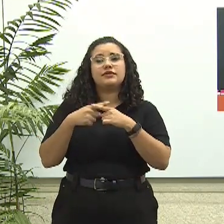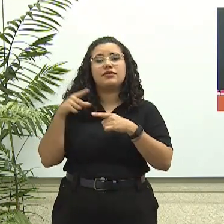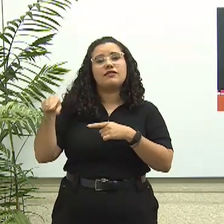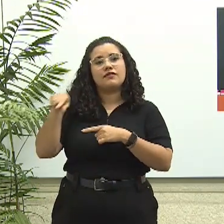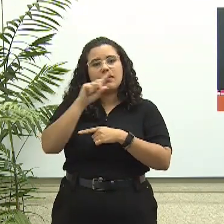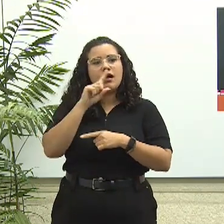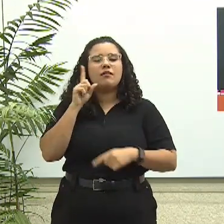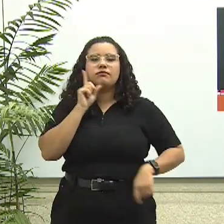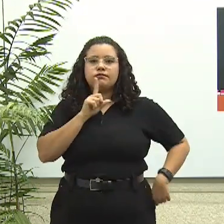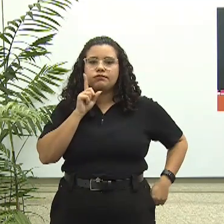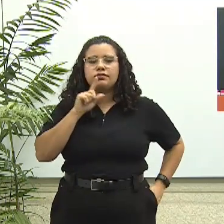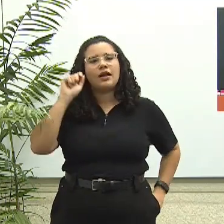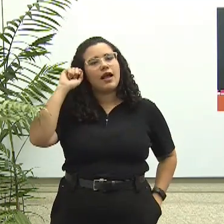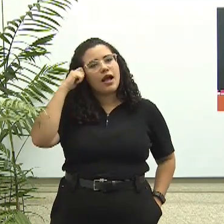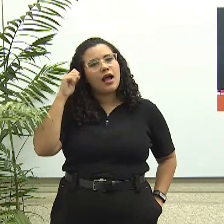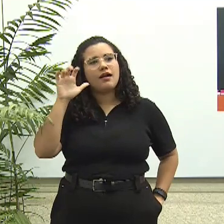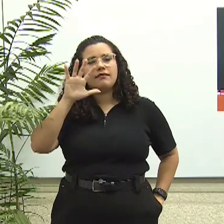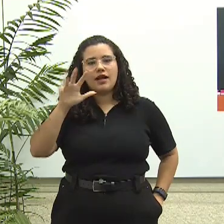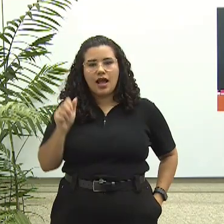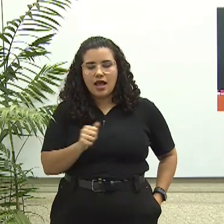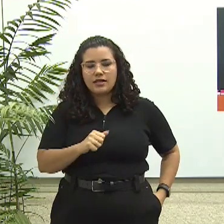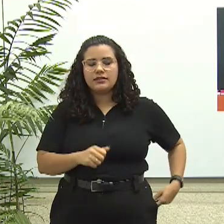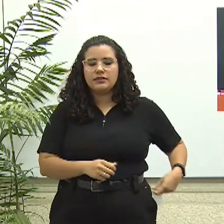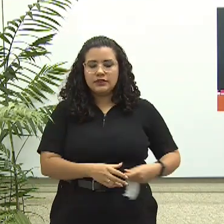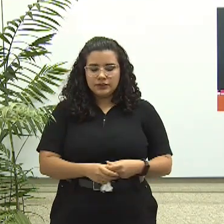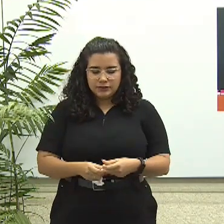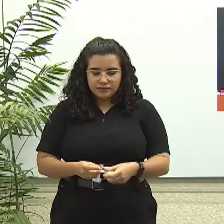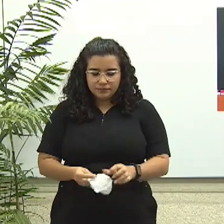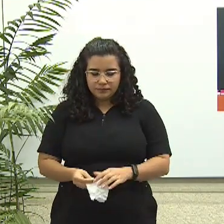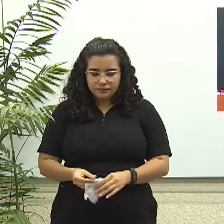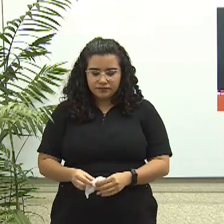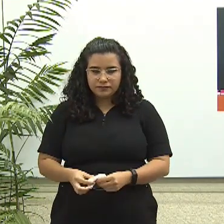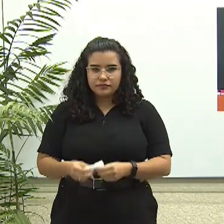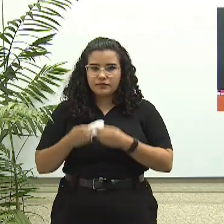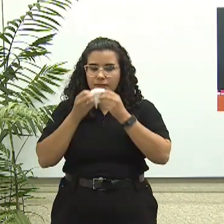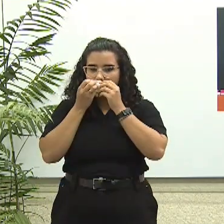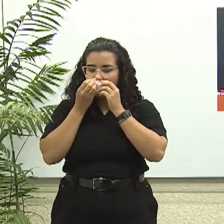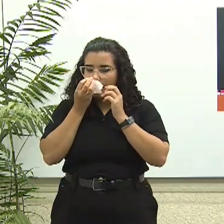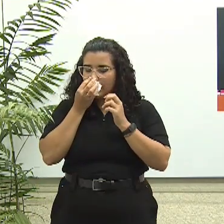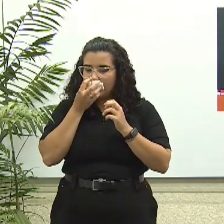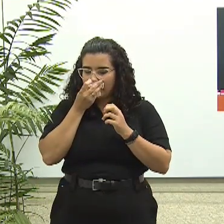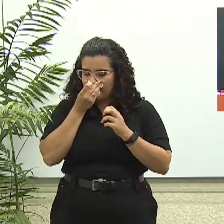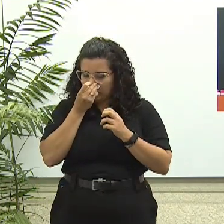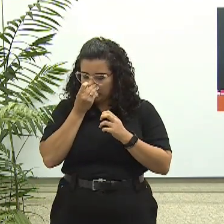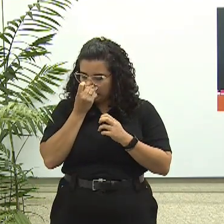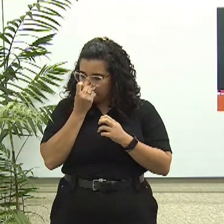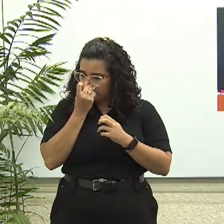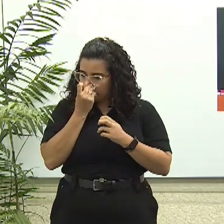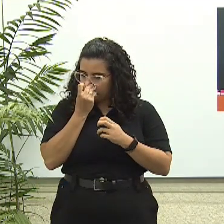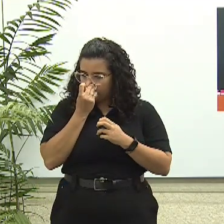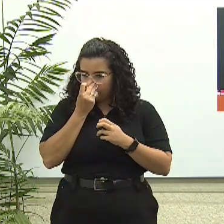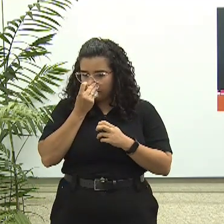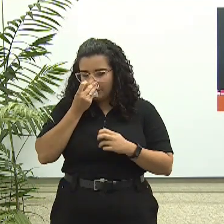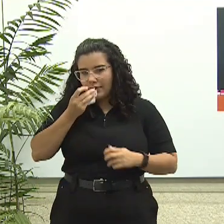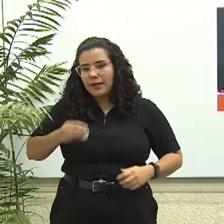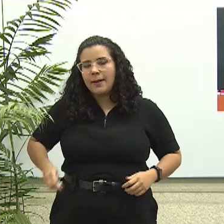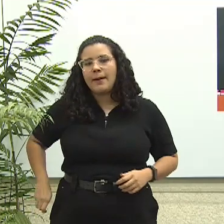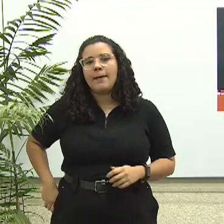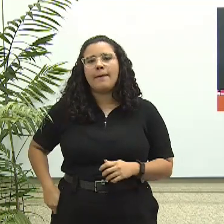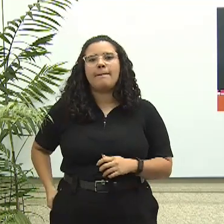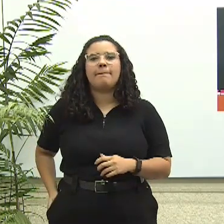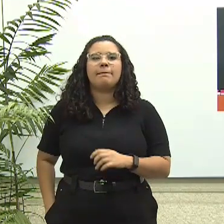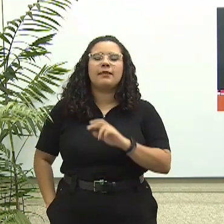pra América pra África pra Ásia porque eles iam levar a mensagem do cristianismo não era porque ele queria roubar borracha seringa